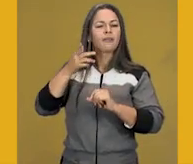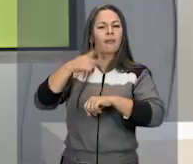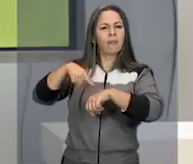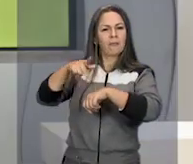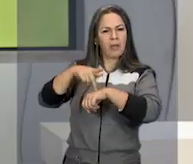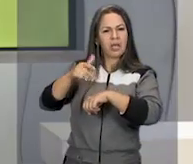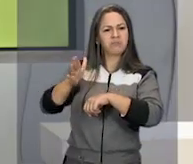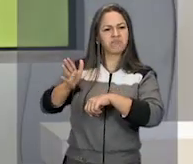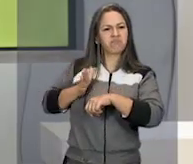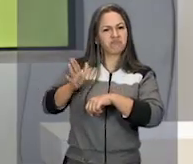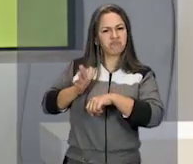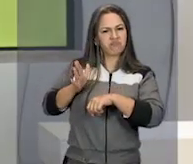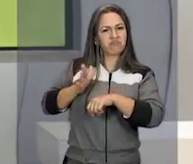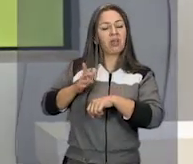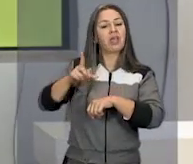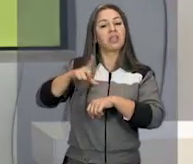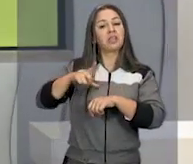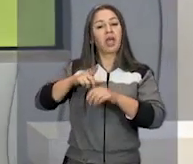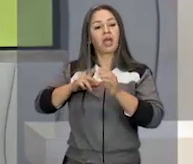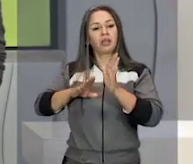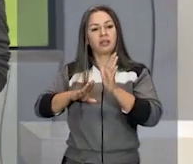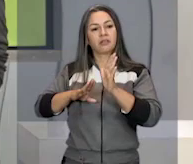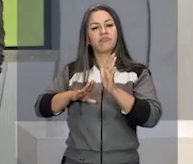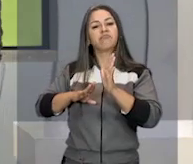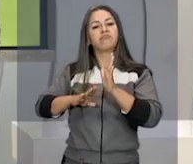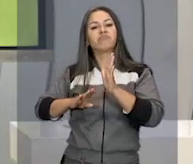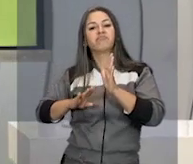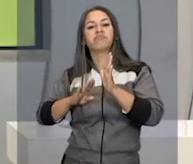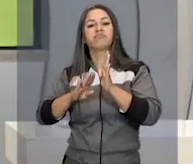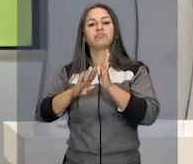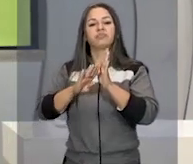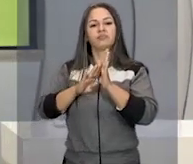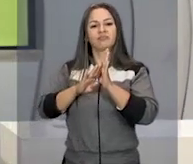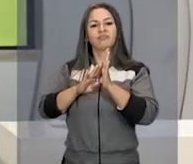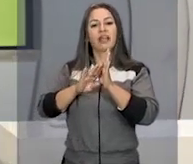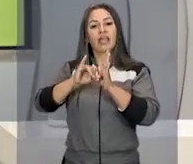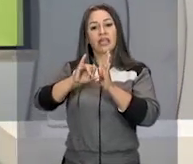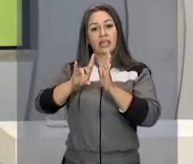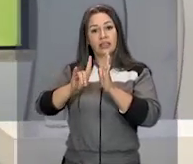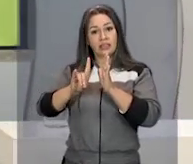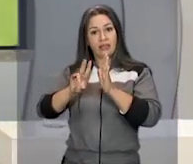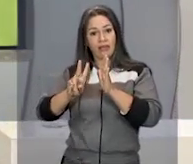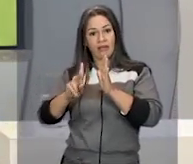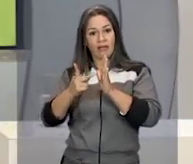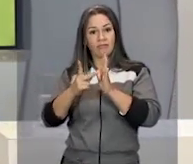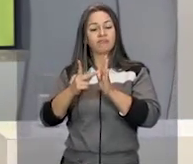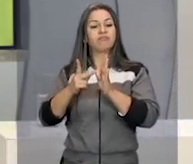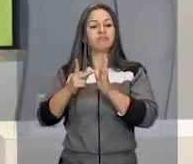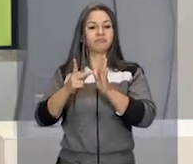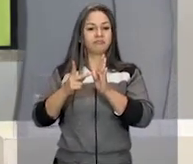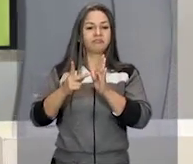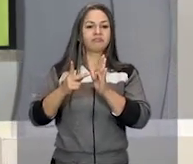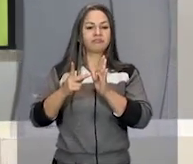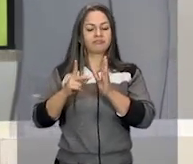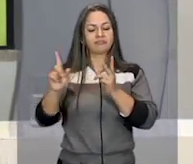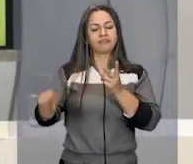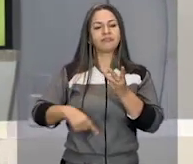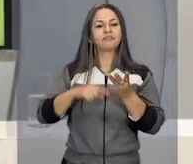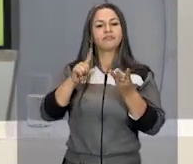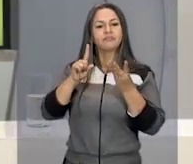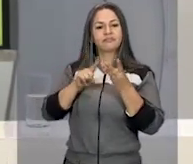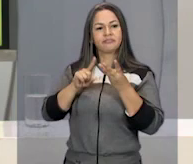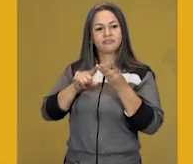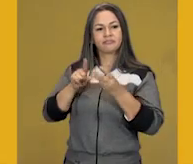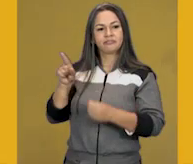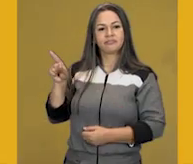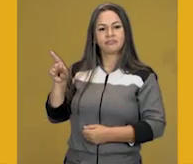segundo maior IDH da Ásia. Então, mostrando que a Ásia tem países extremamente desenvolvidos, como Singapura e Japão. A China, a